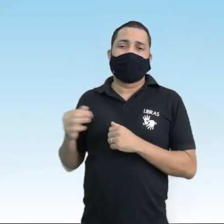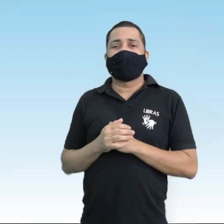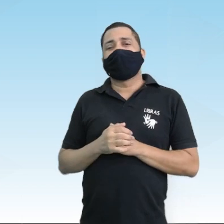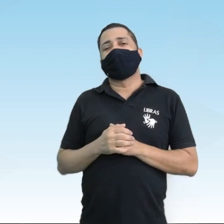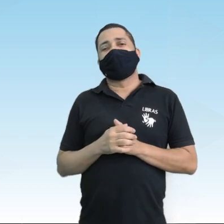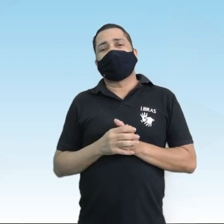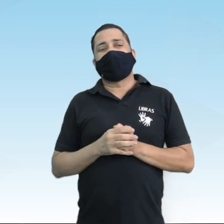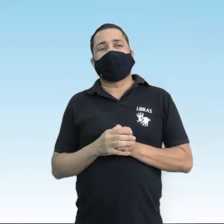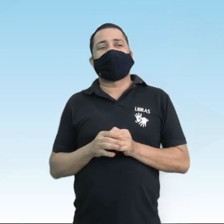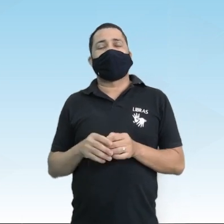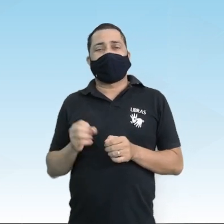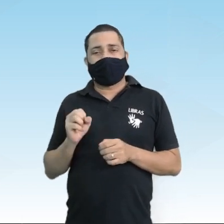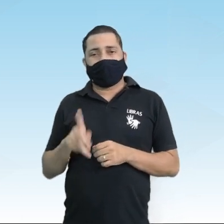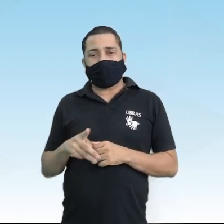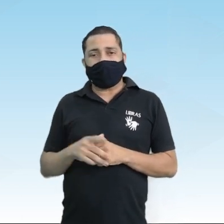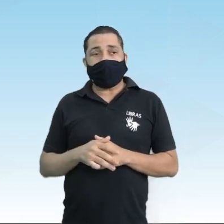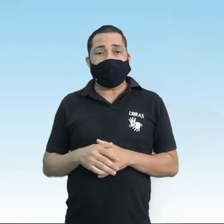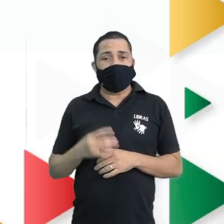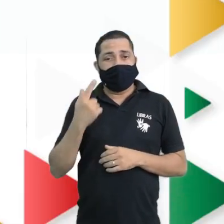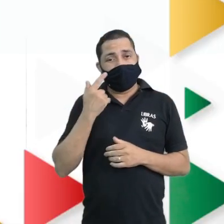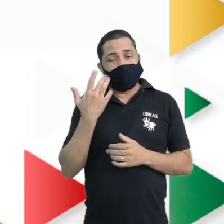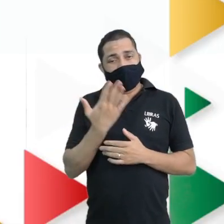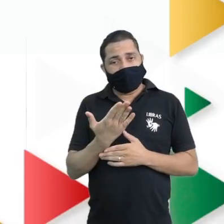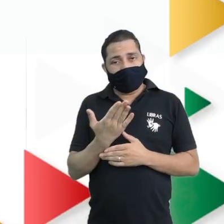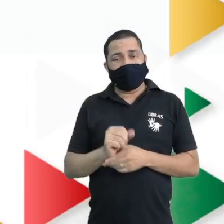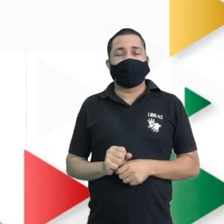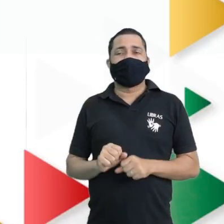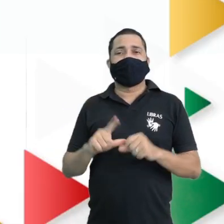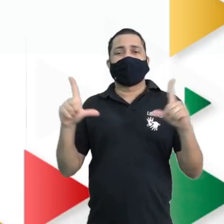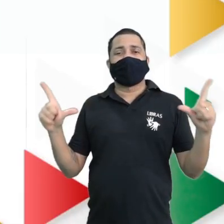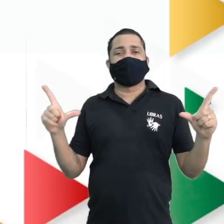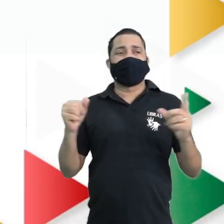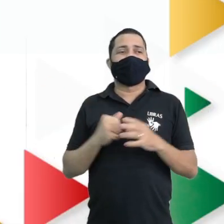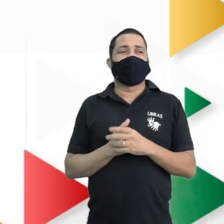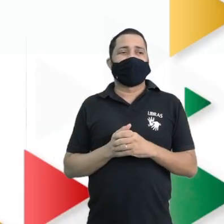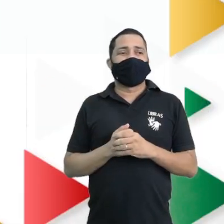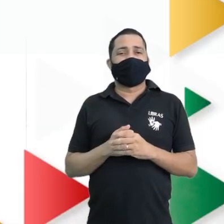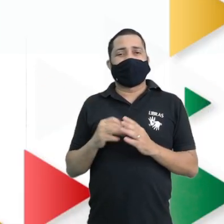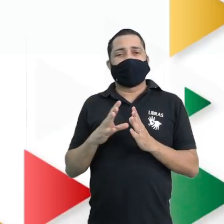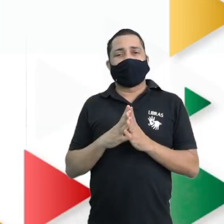de regência, tá bom? Olha aí na tela de vocês a bandeira imperial.